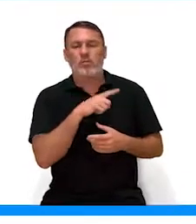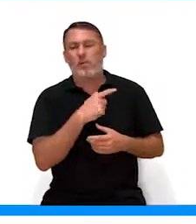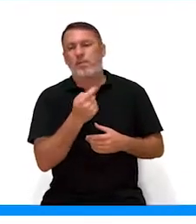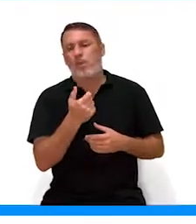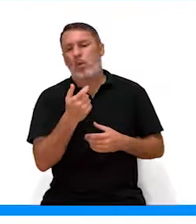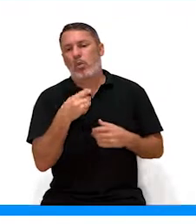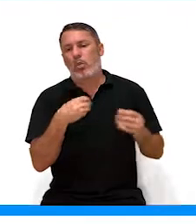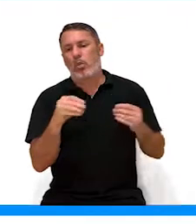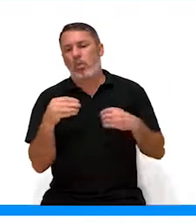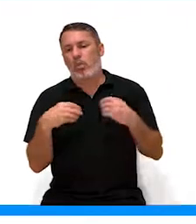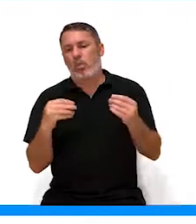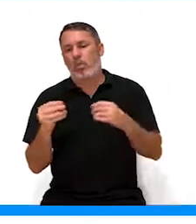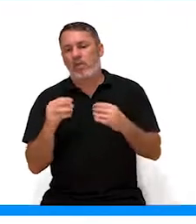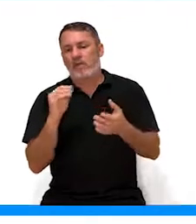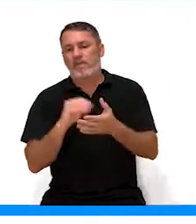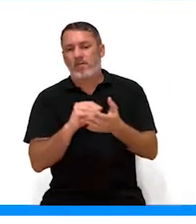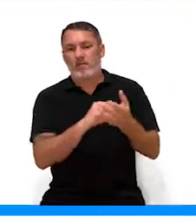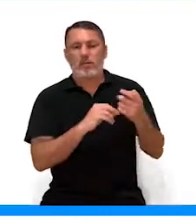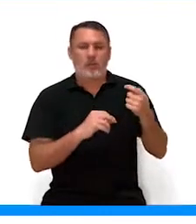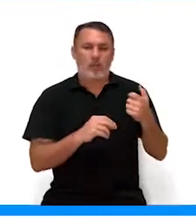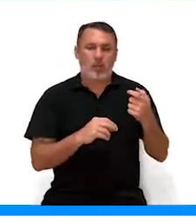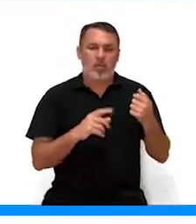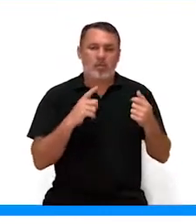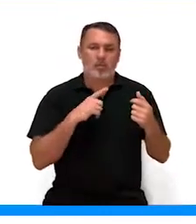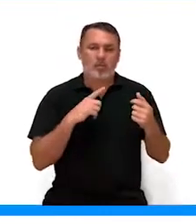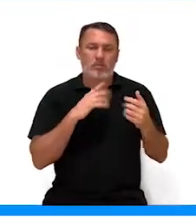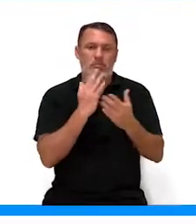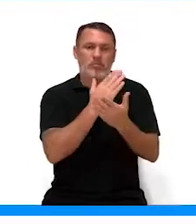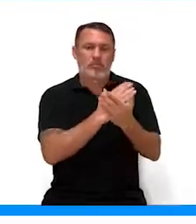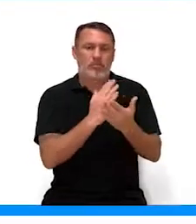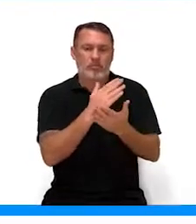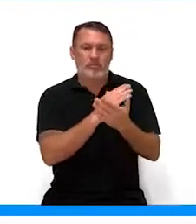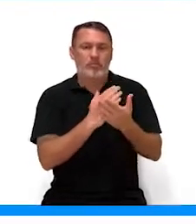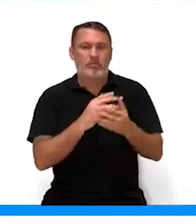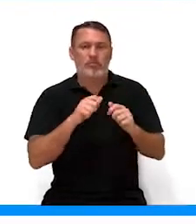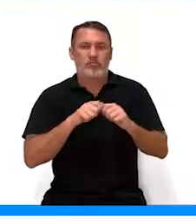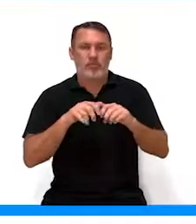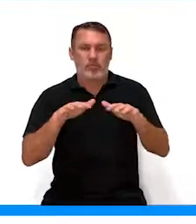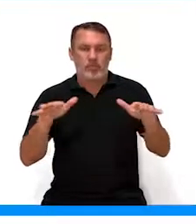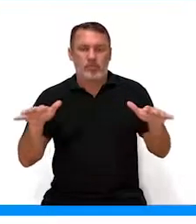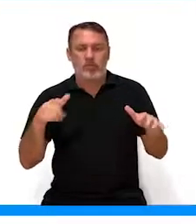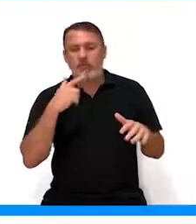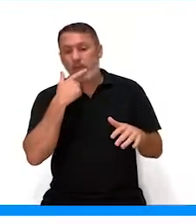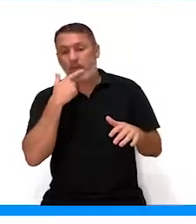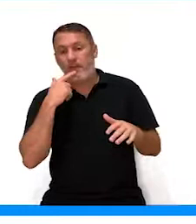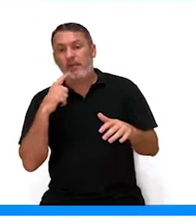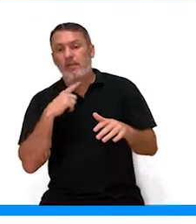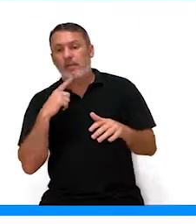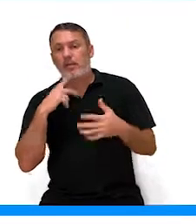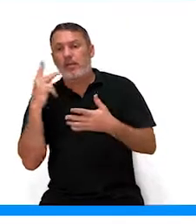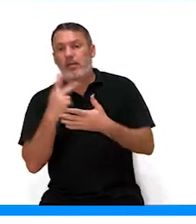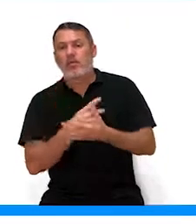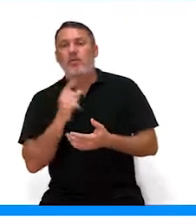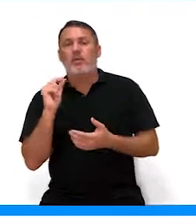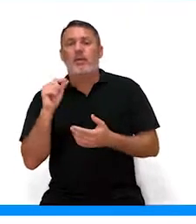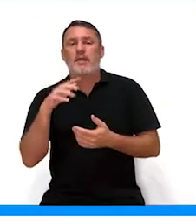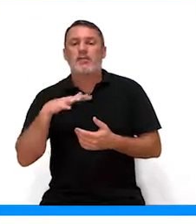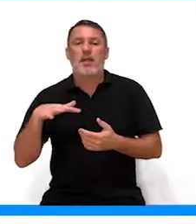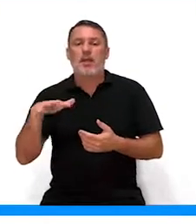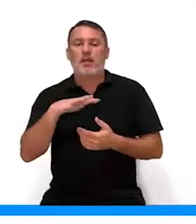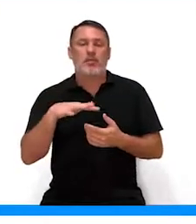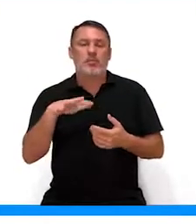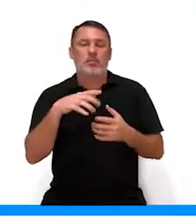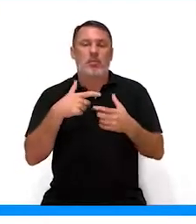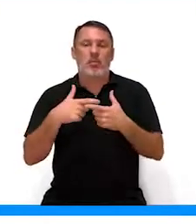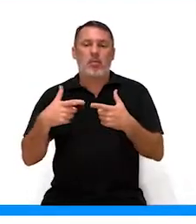só, o frouxo, ele tem poucas fibras elásticas e colágenas que estão distribuídas em todas as direções e isso